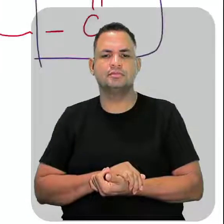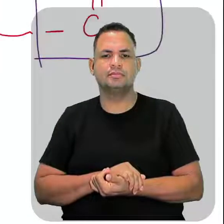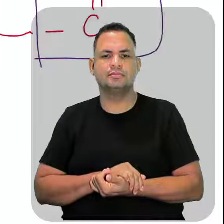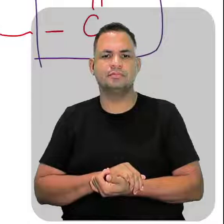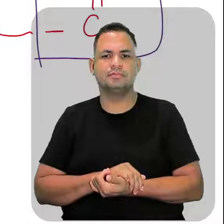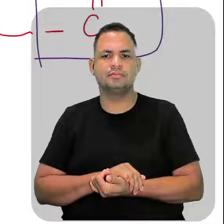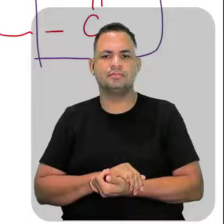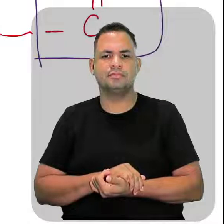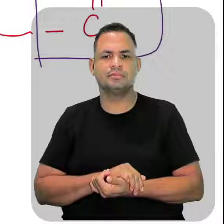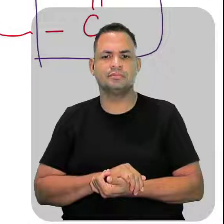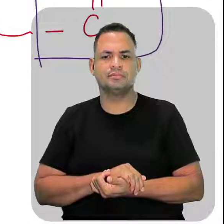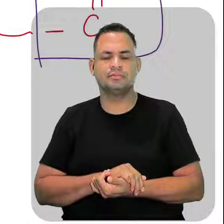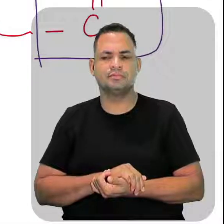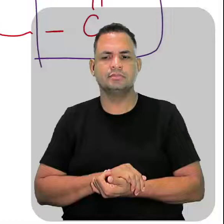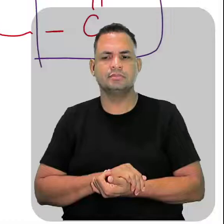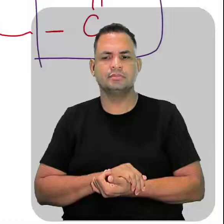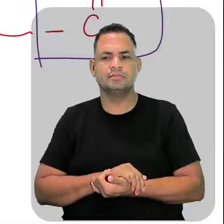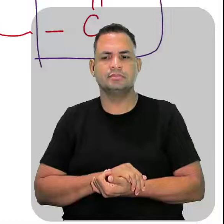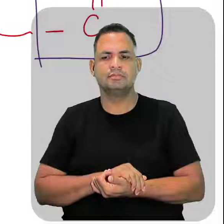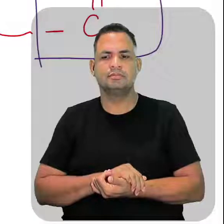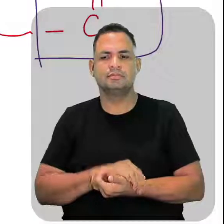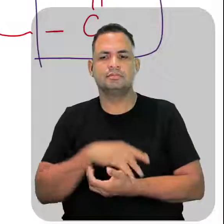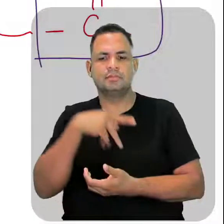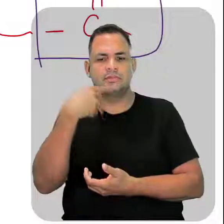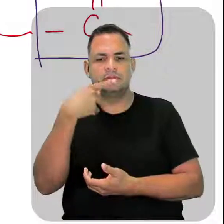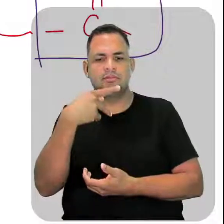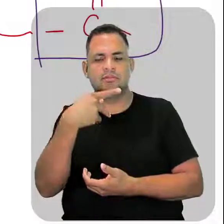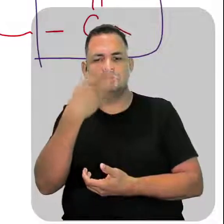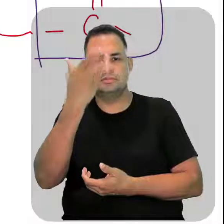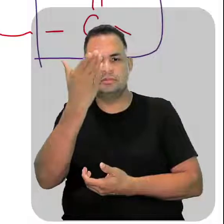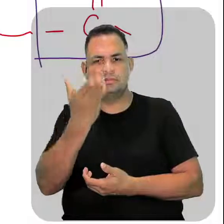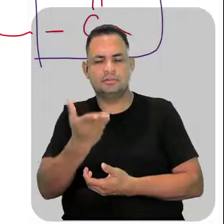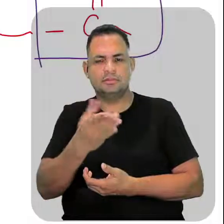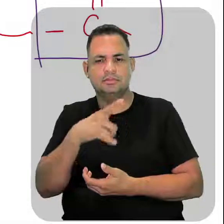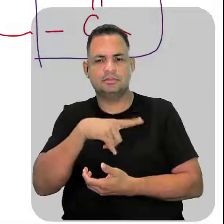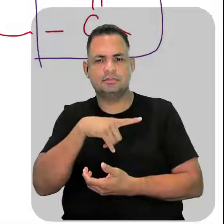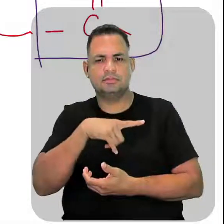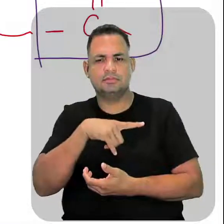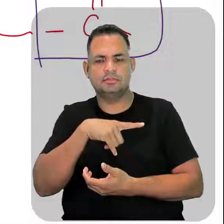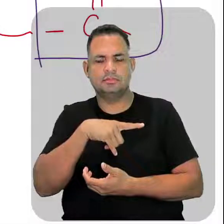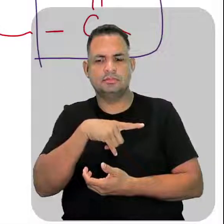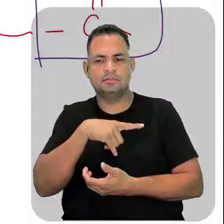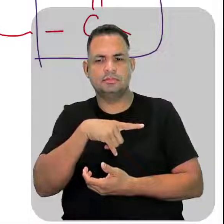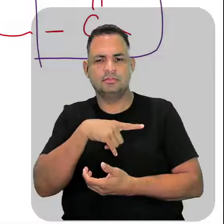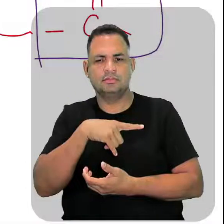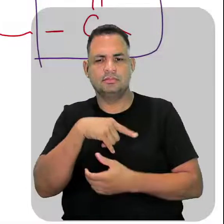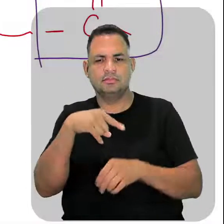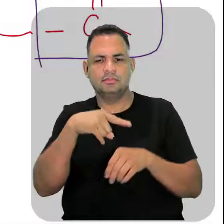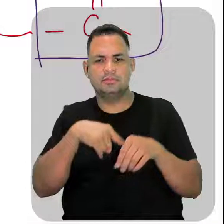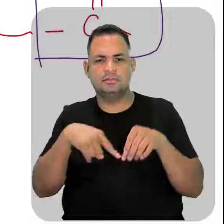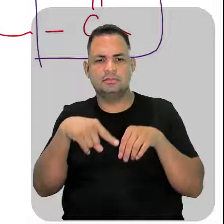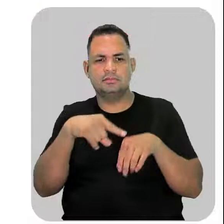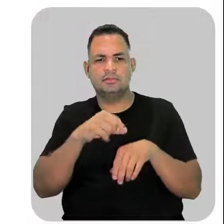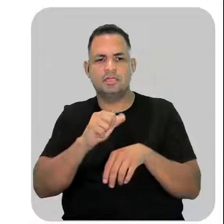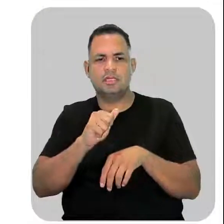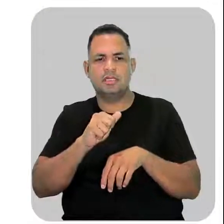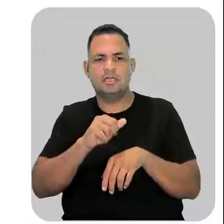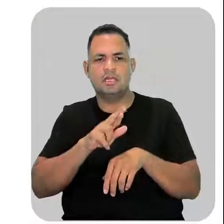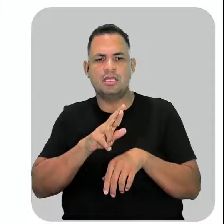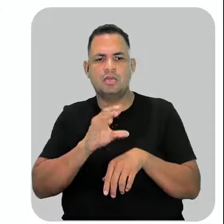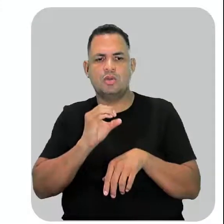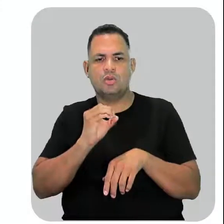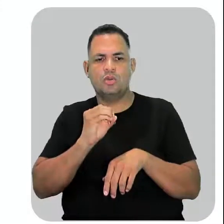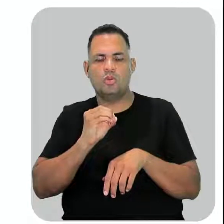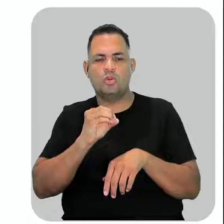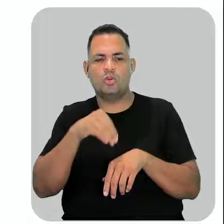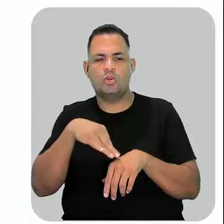falou. Ele falou que as moléculas ativas apresentam anéis aromáticos. Então vamos